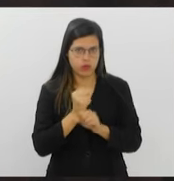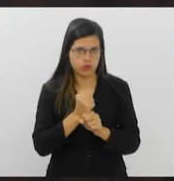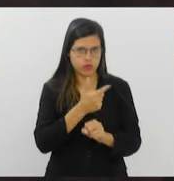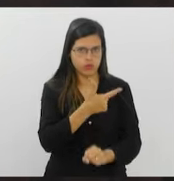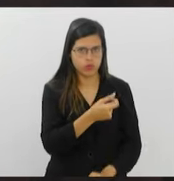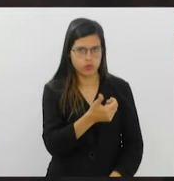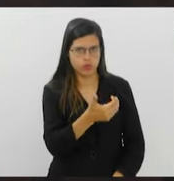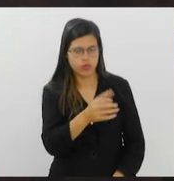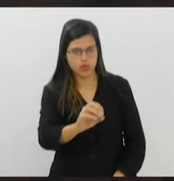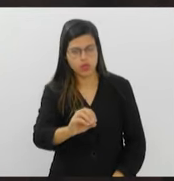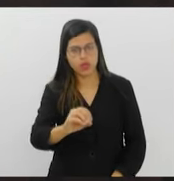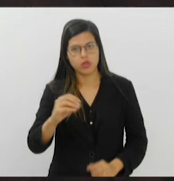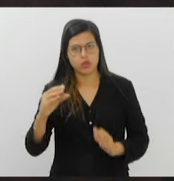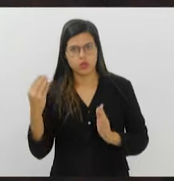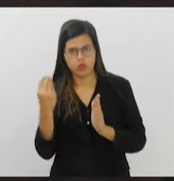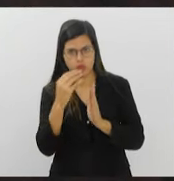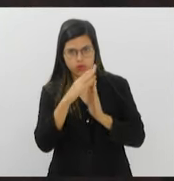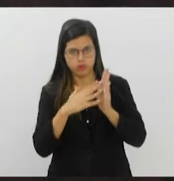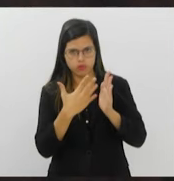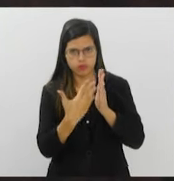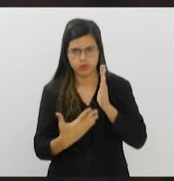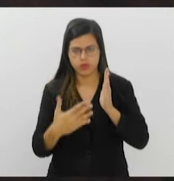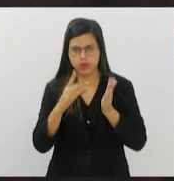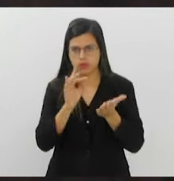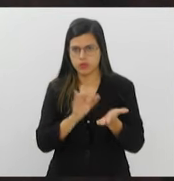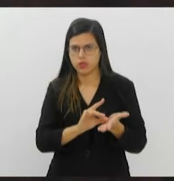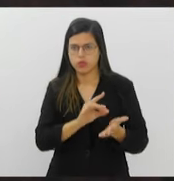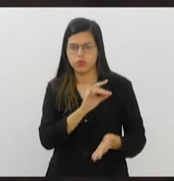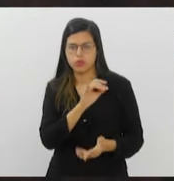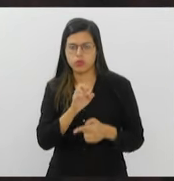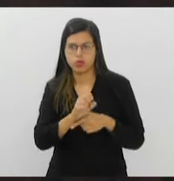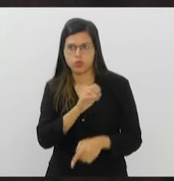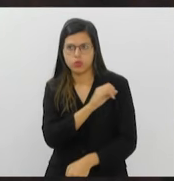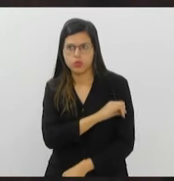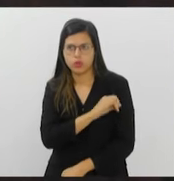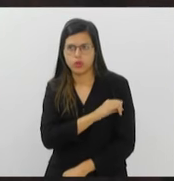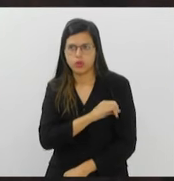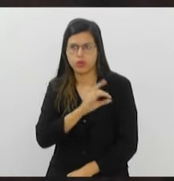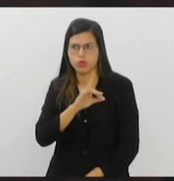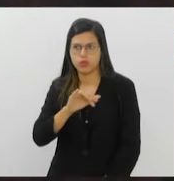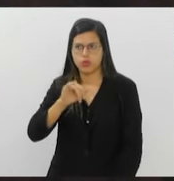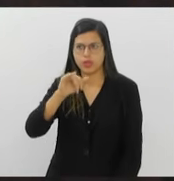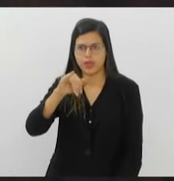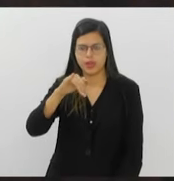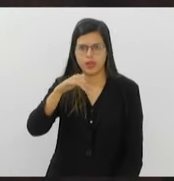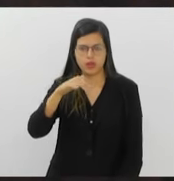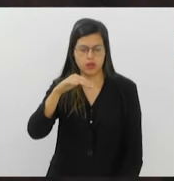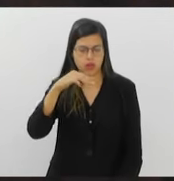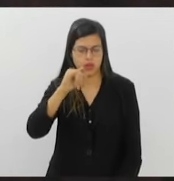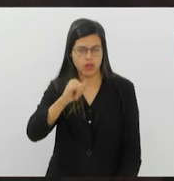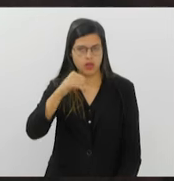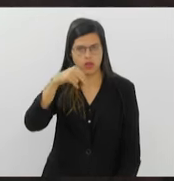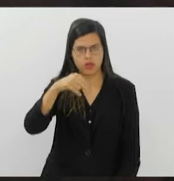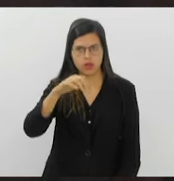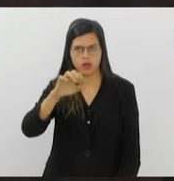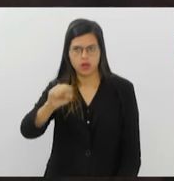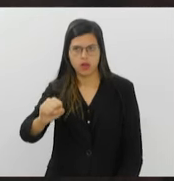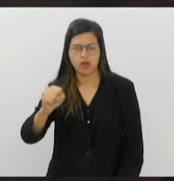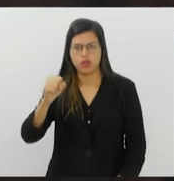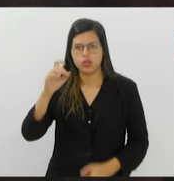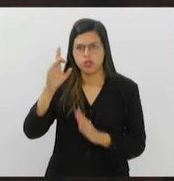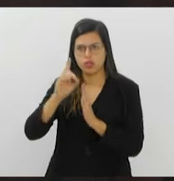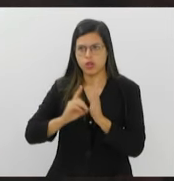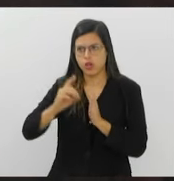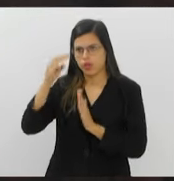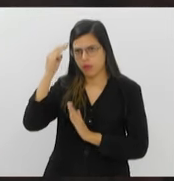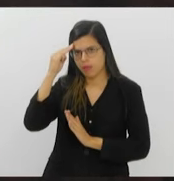no calendário oficial do Estado do Rio de Janeiro o dia Inês Itiene Romeu pelo direito à memória e